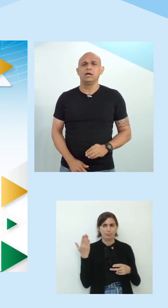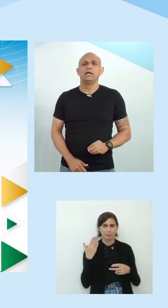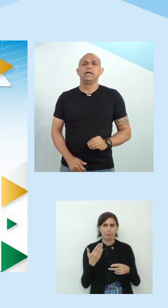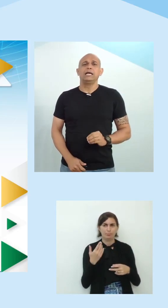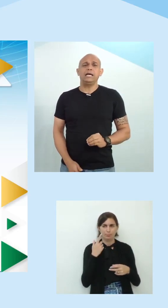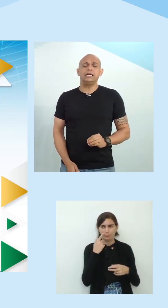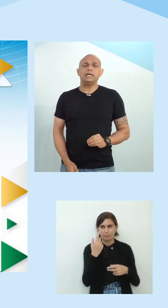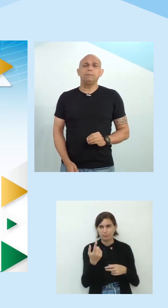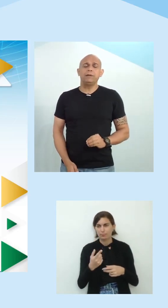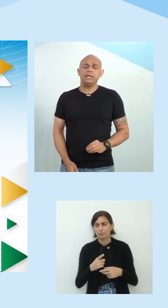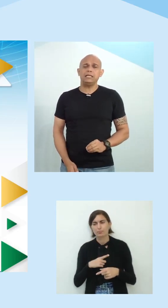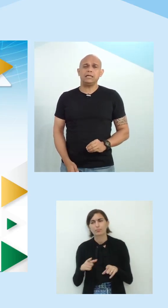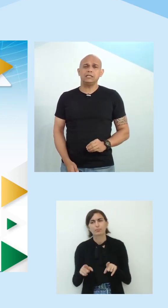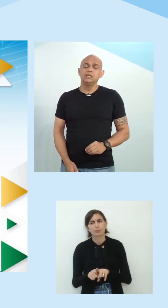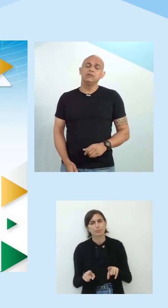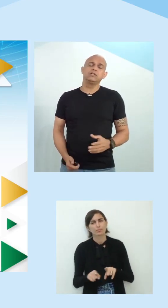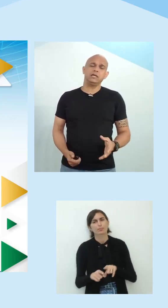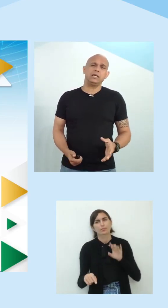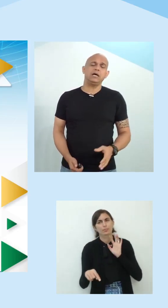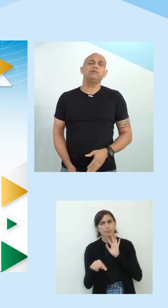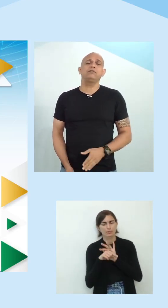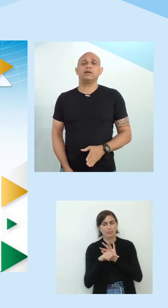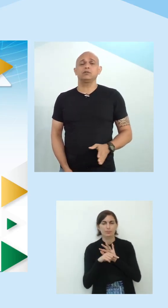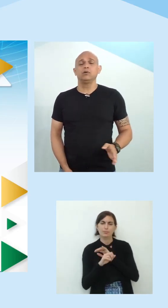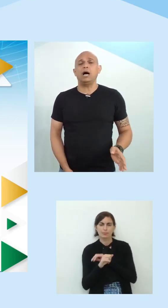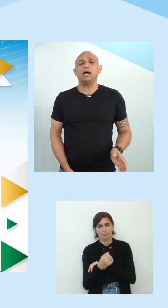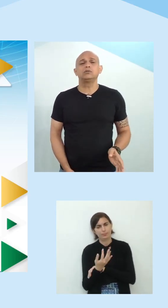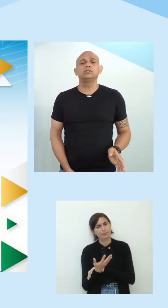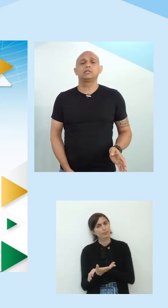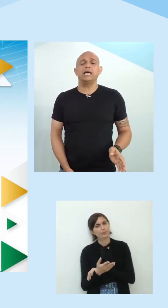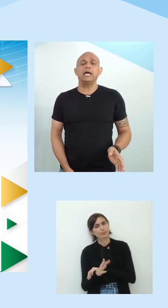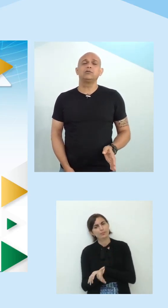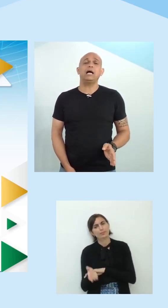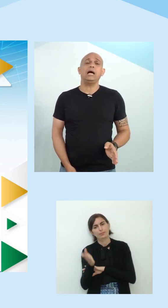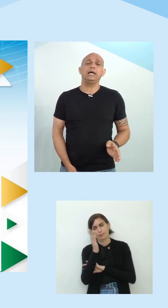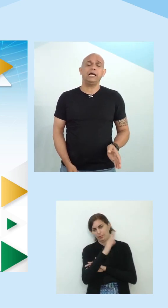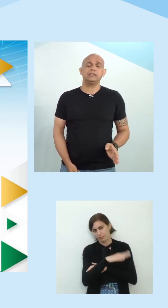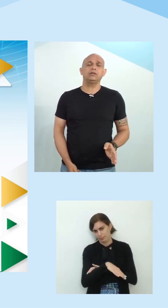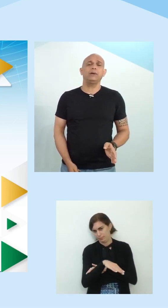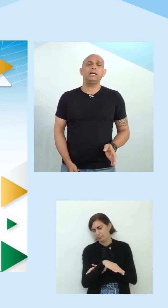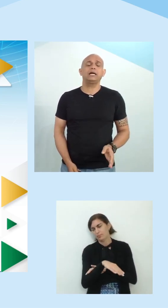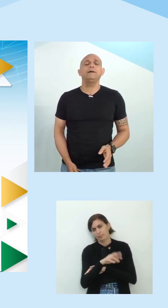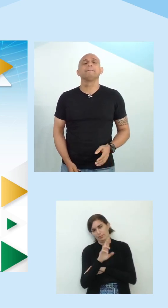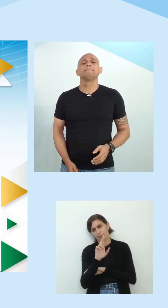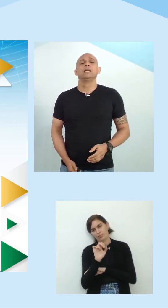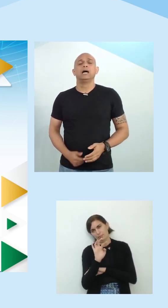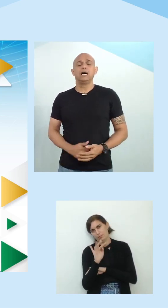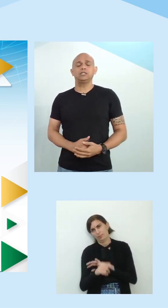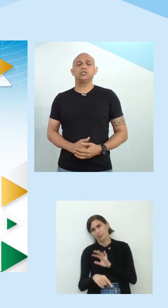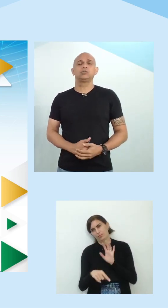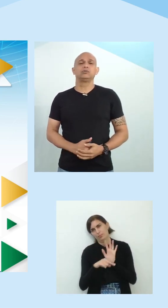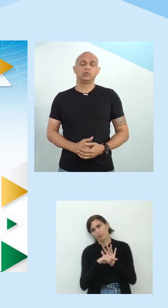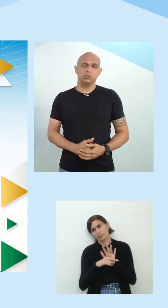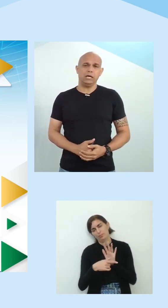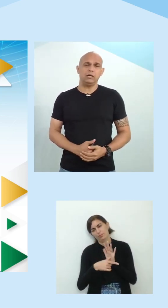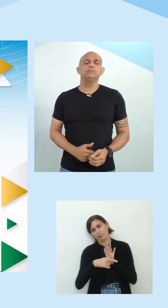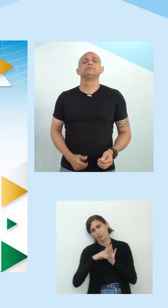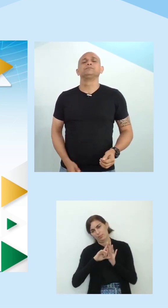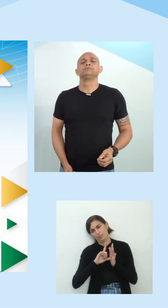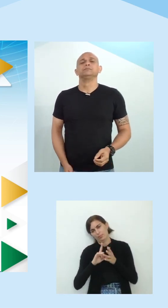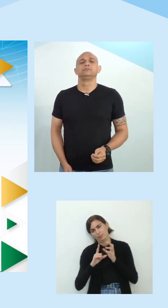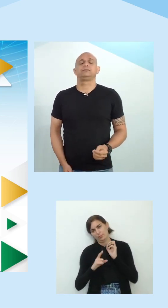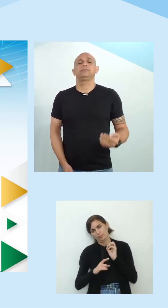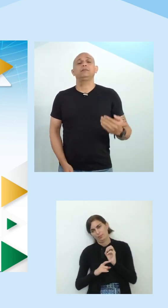mostrar, ó. Ele também é negativo, né? Claro, vai ficar do lado esquerdo da reta numérica antes do